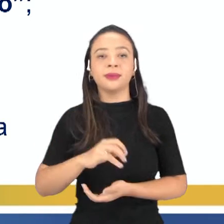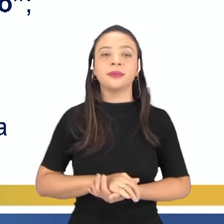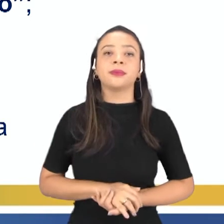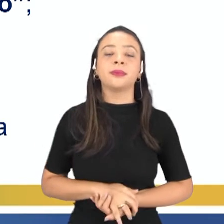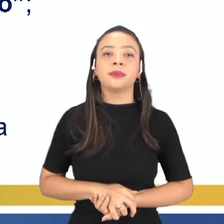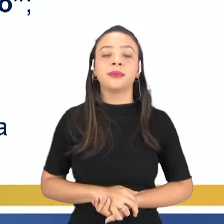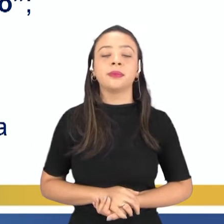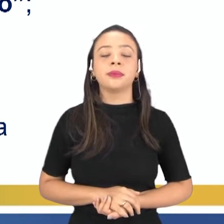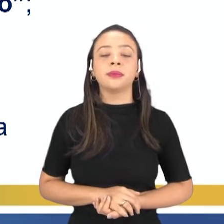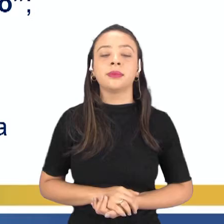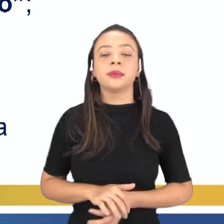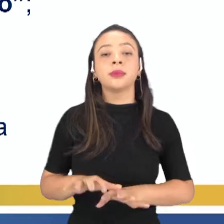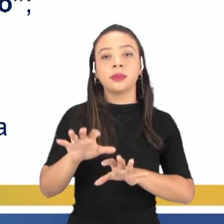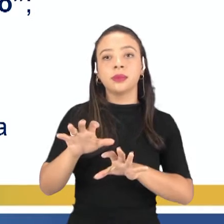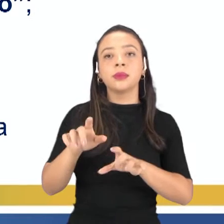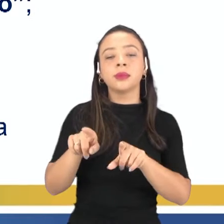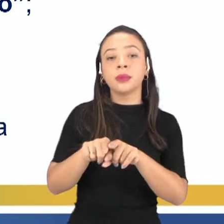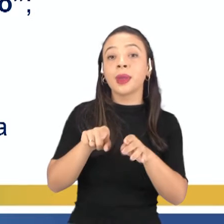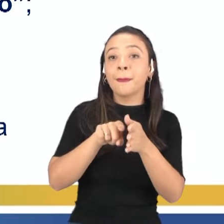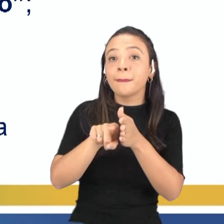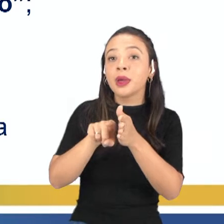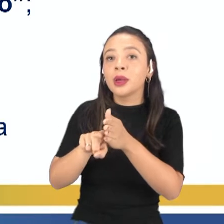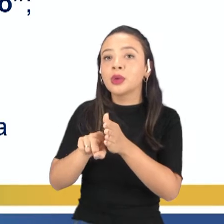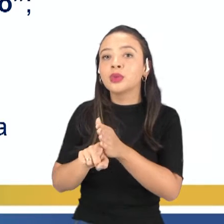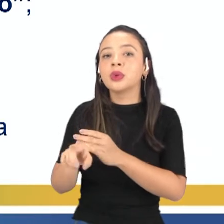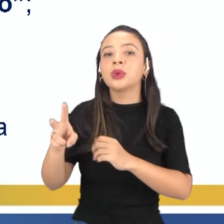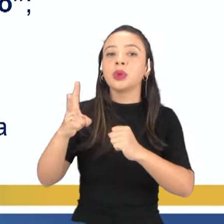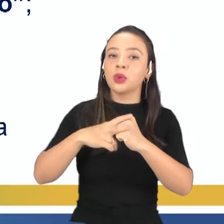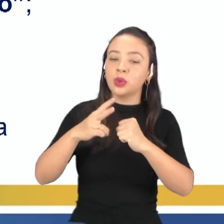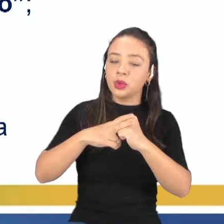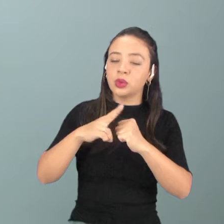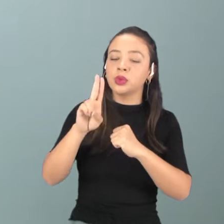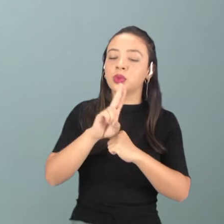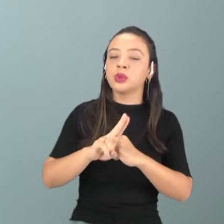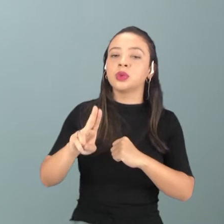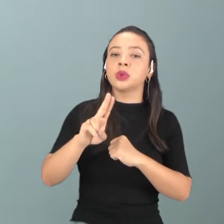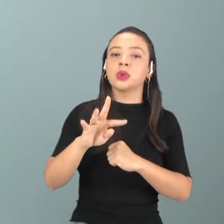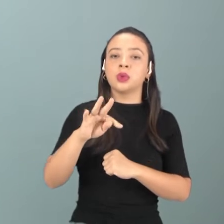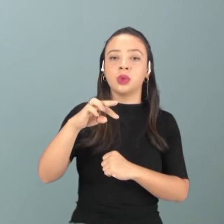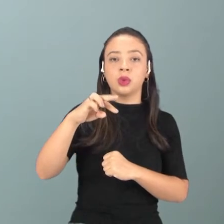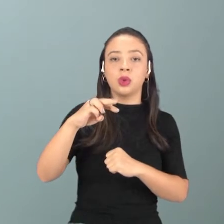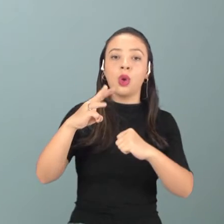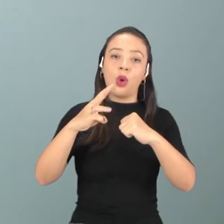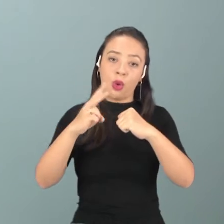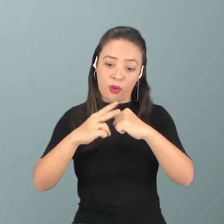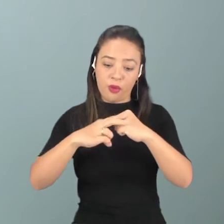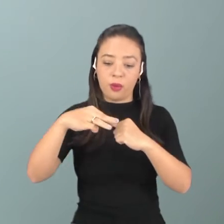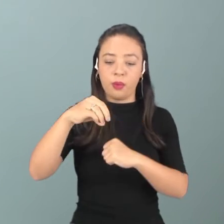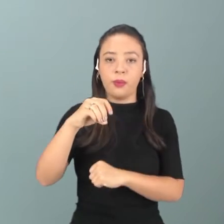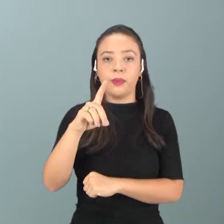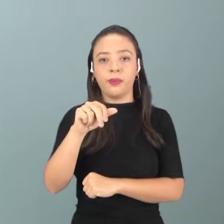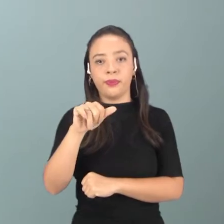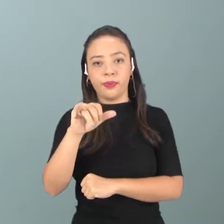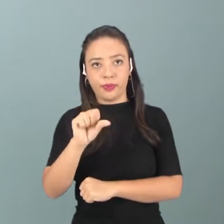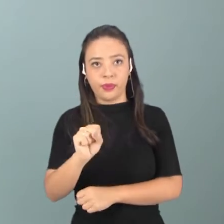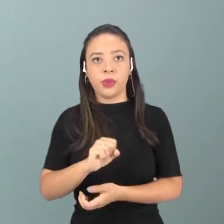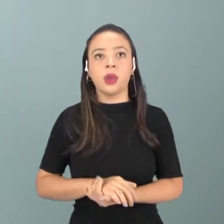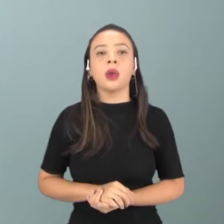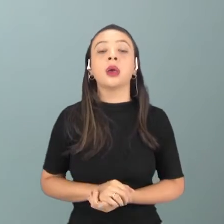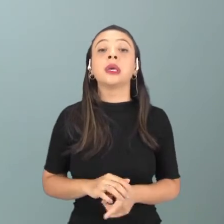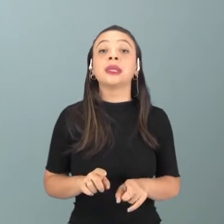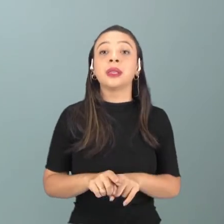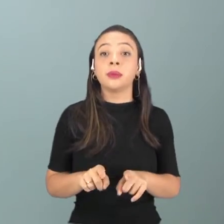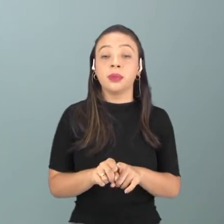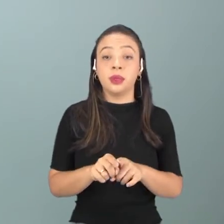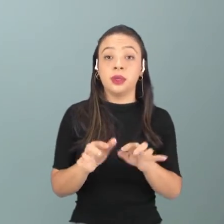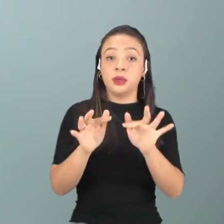forma que se faz as perguntas também com os verbos modais. A gente vai trocar de lugar. E nas negativas, a